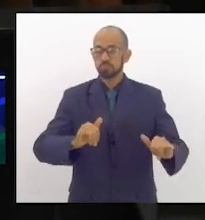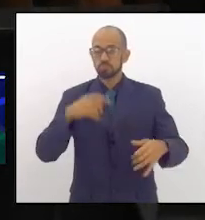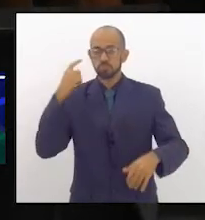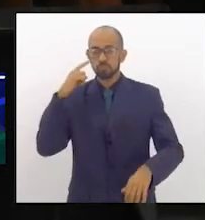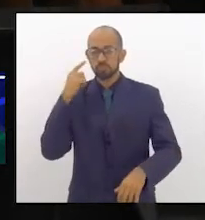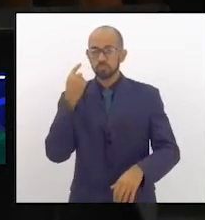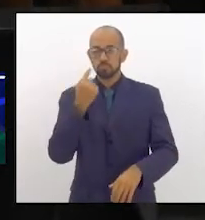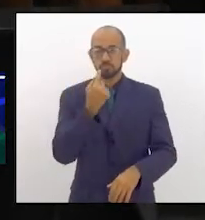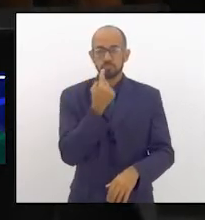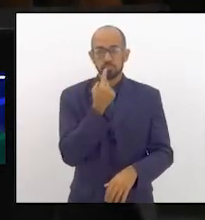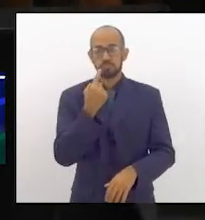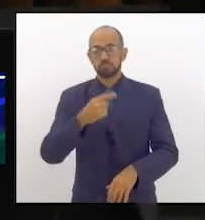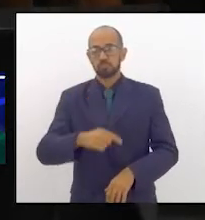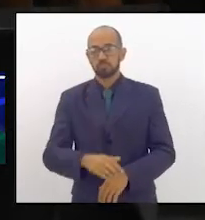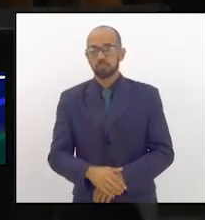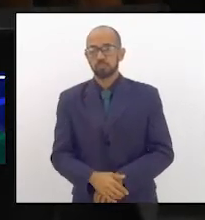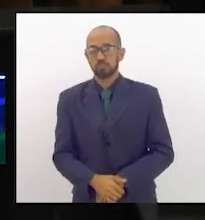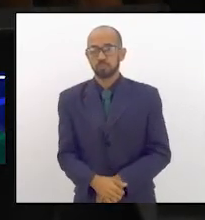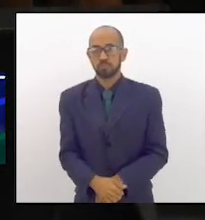deficientes auditivos